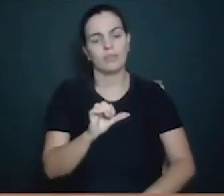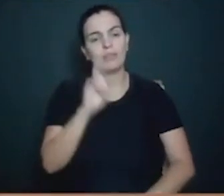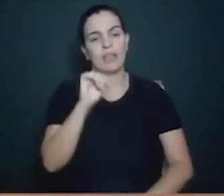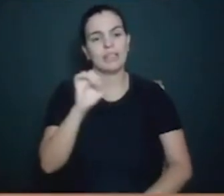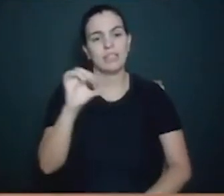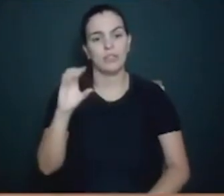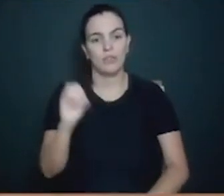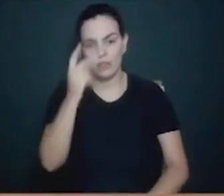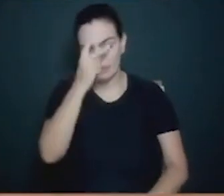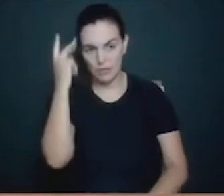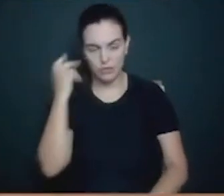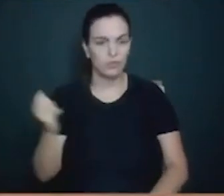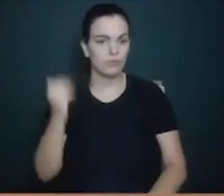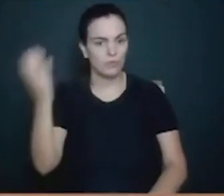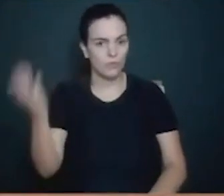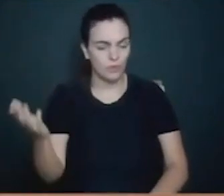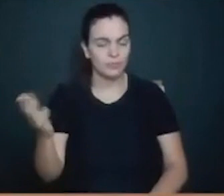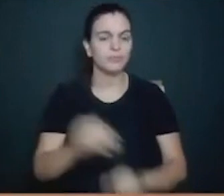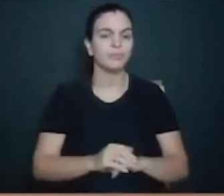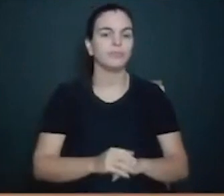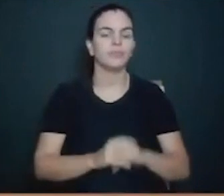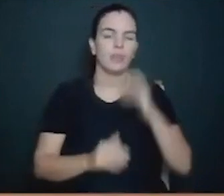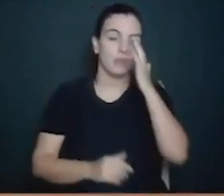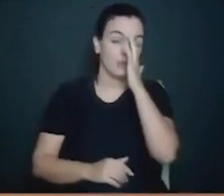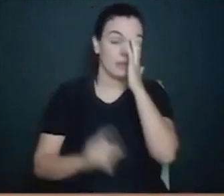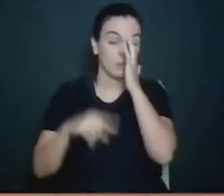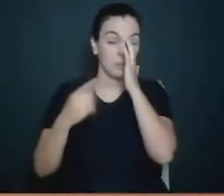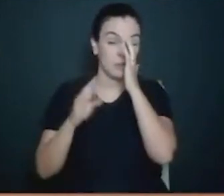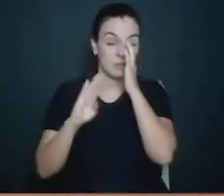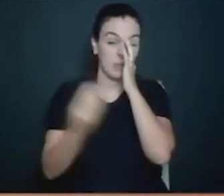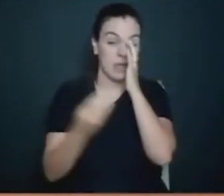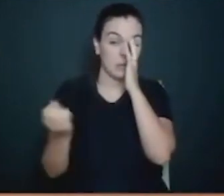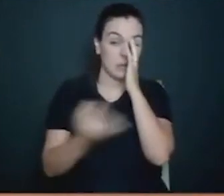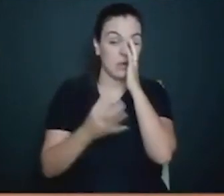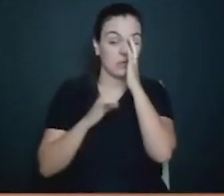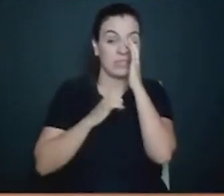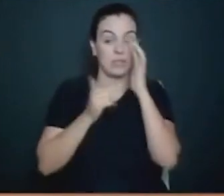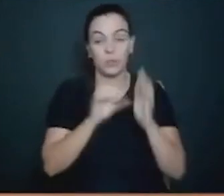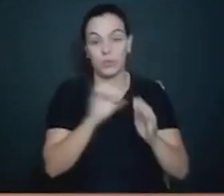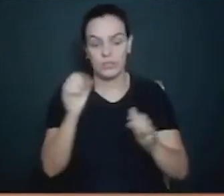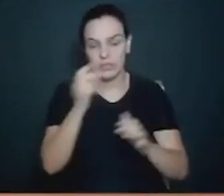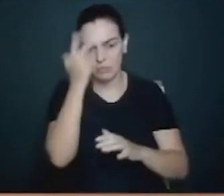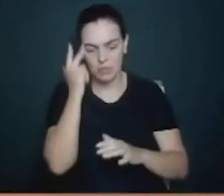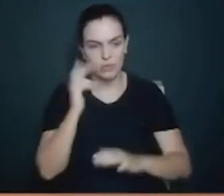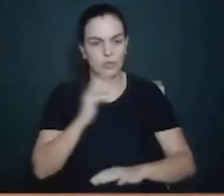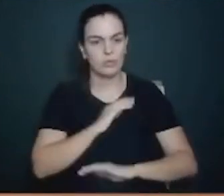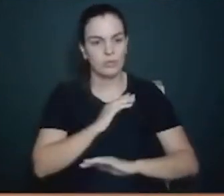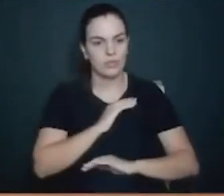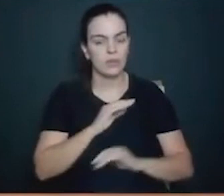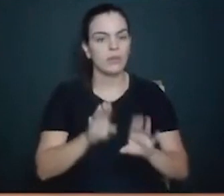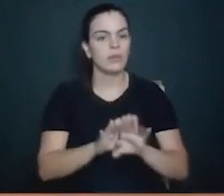que é o mais afetado. Na sequência, o Bairro Novo, com 200 casos, sendo 92 importados, e o Tatuquara,